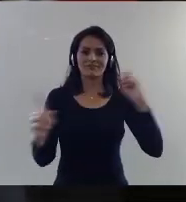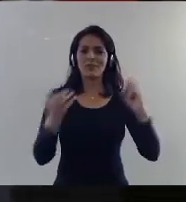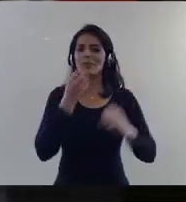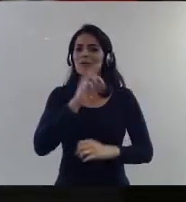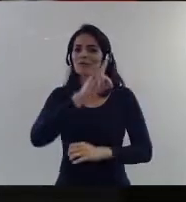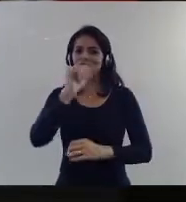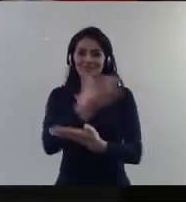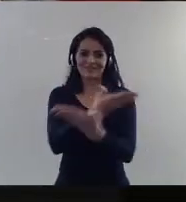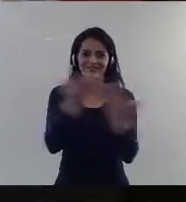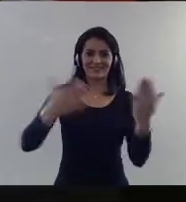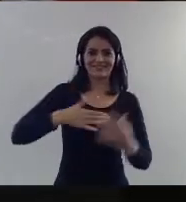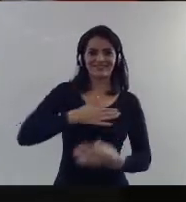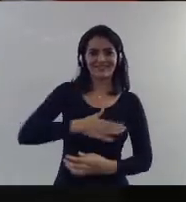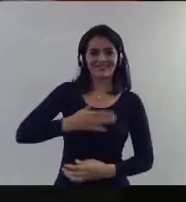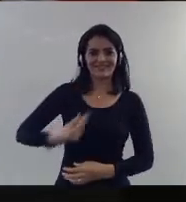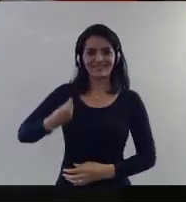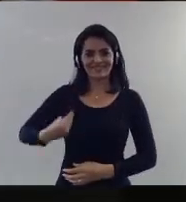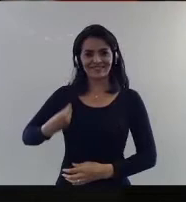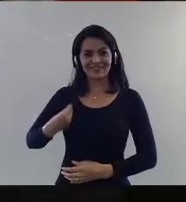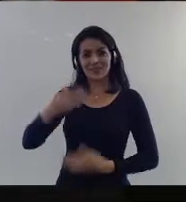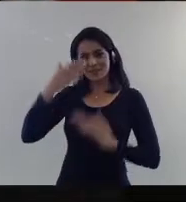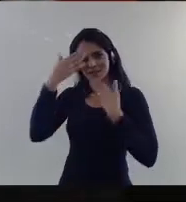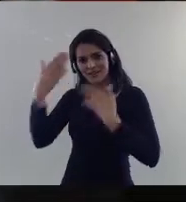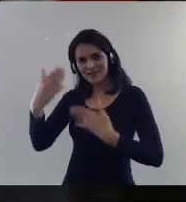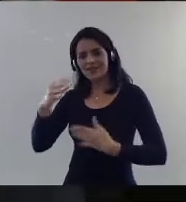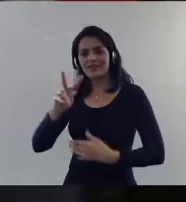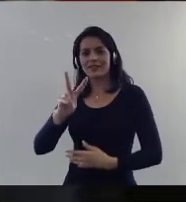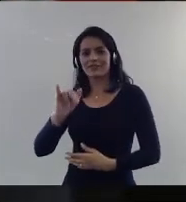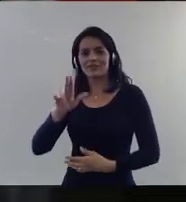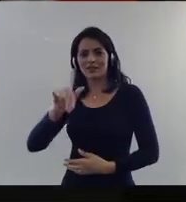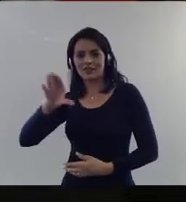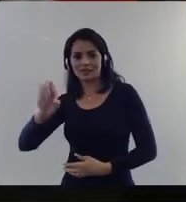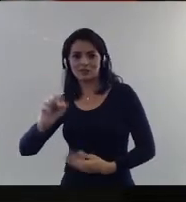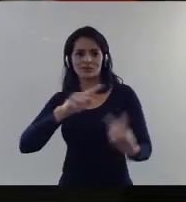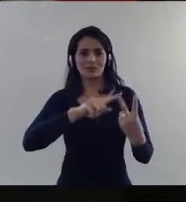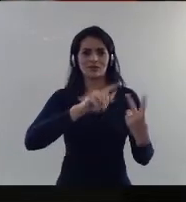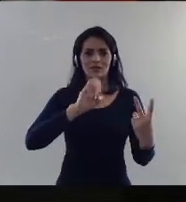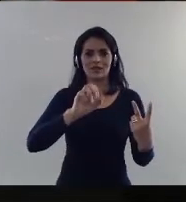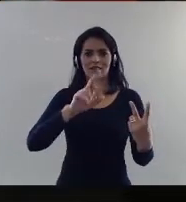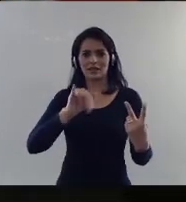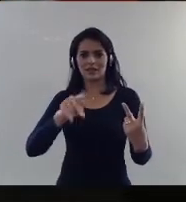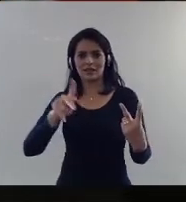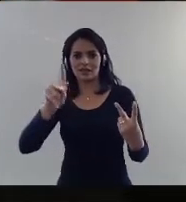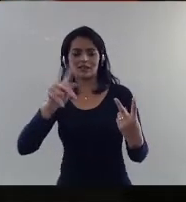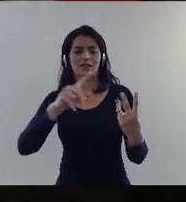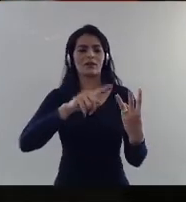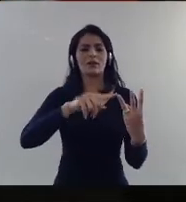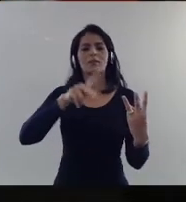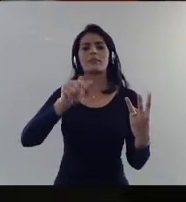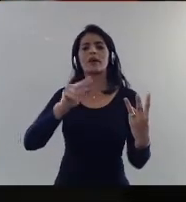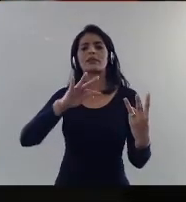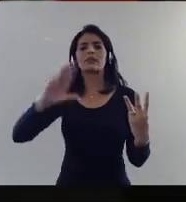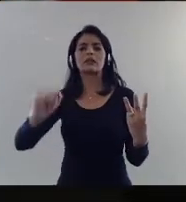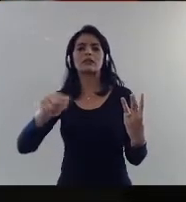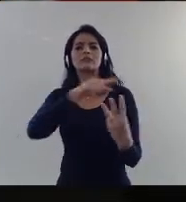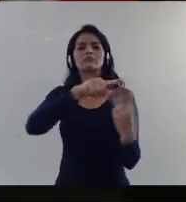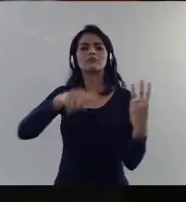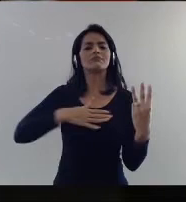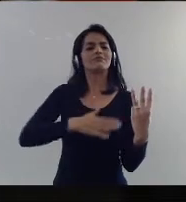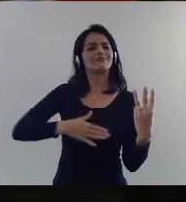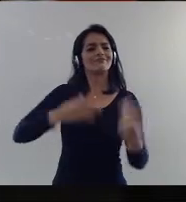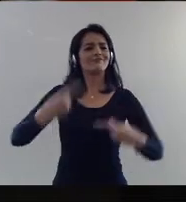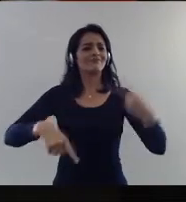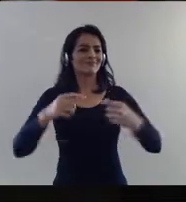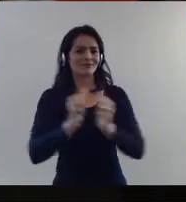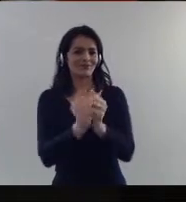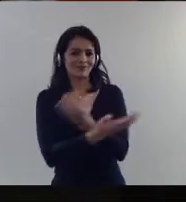aqui com vocês. Obrigado, Vinícius, Eric e doutora Patrícia. Grande prazer debater aqui com vocês e falar um pouco